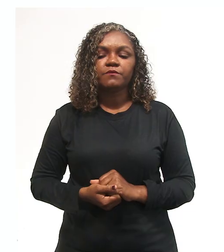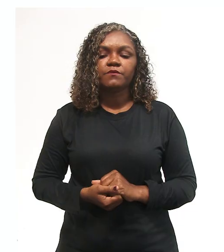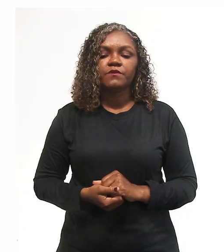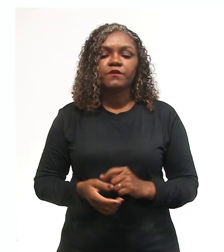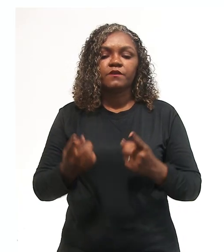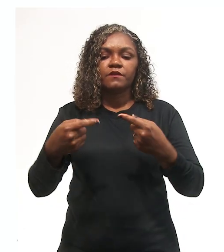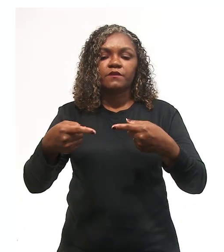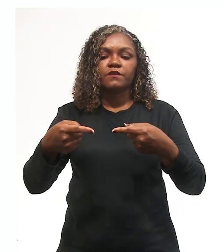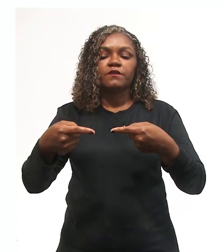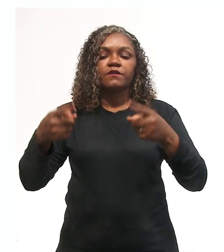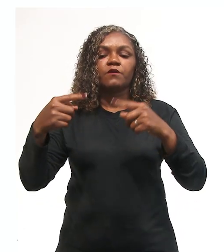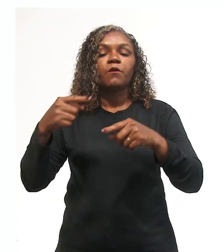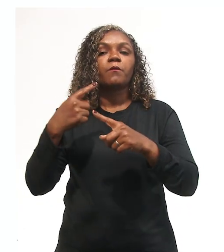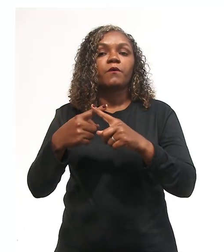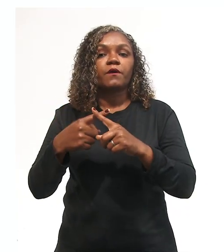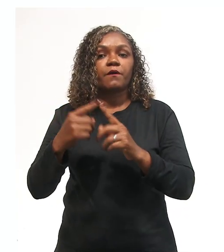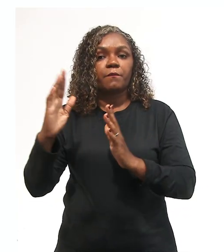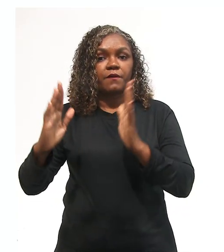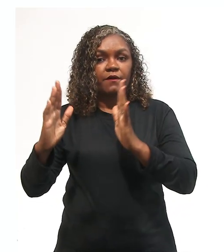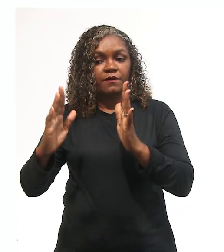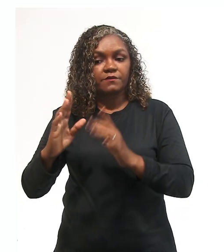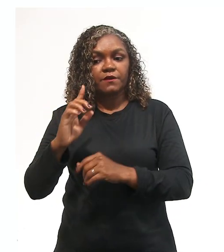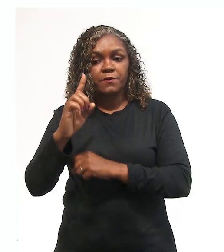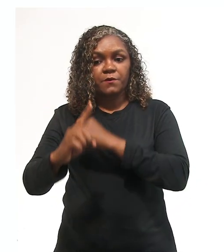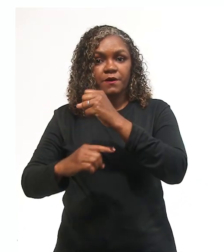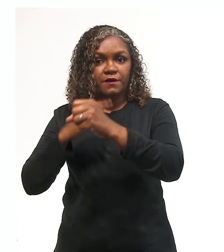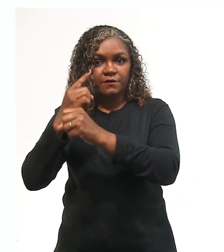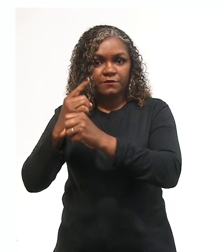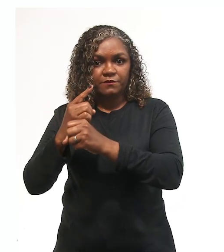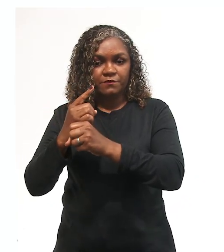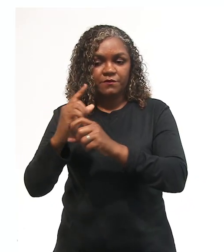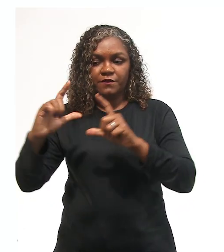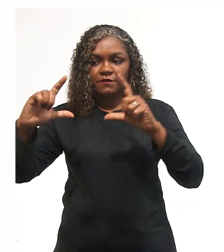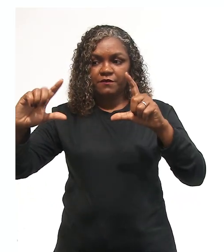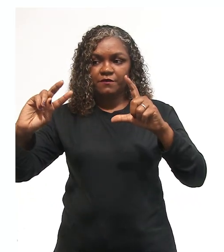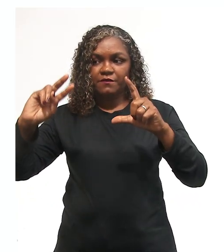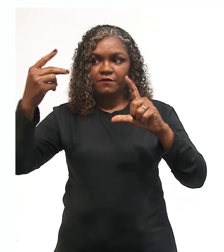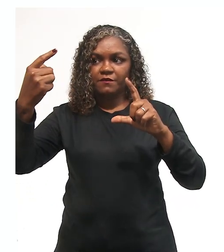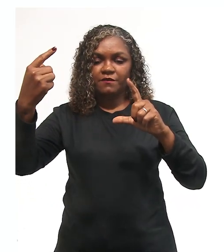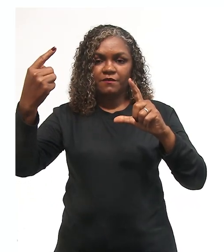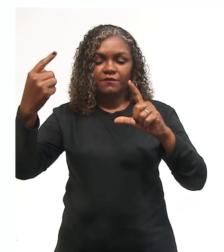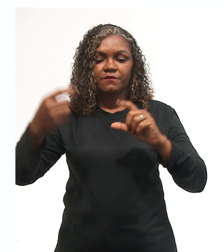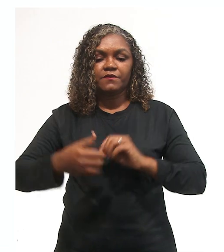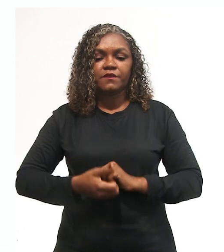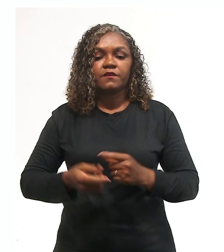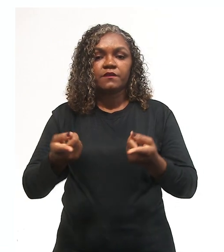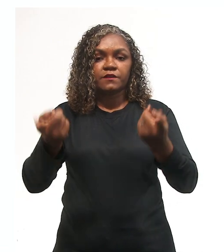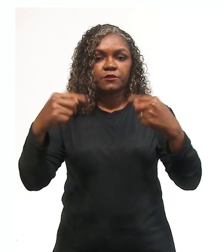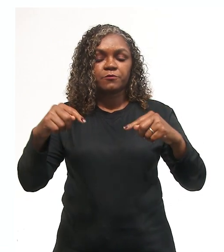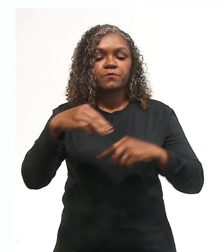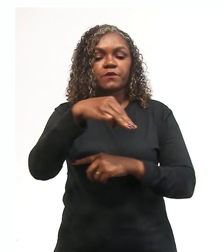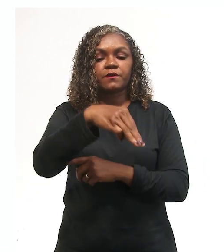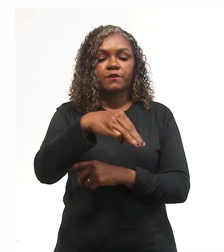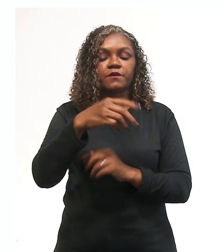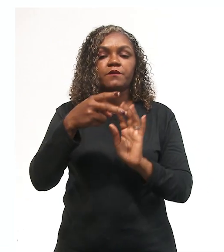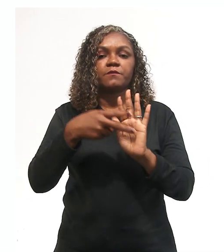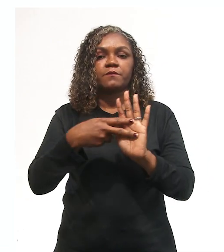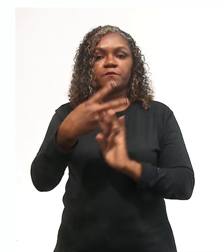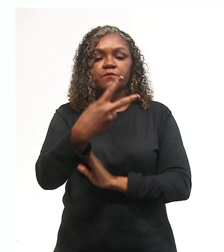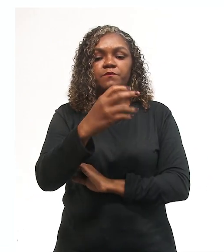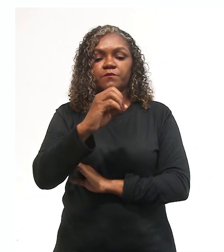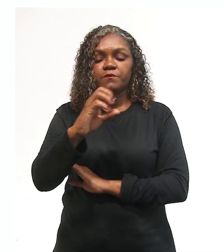um prazo de 1 ano. Então, nós vamos ter aqui o montante é igual a